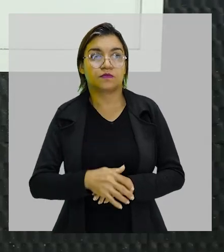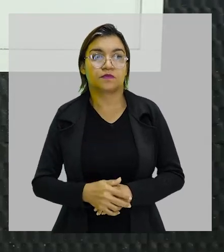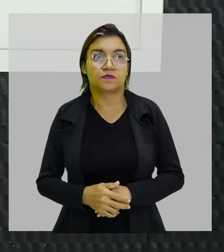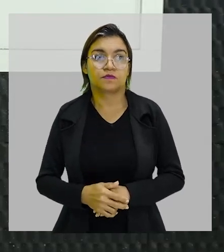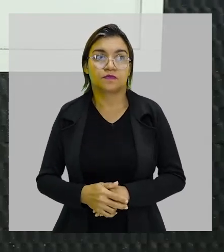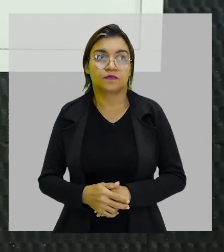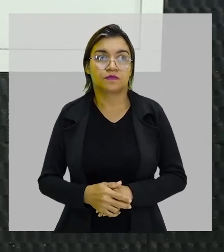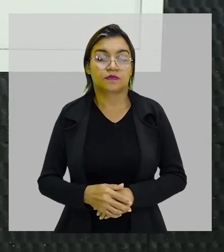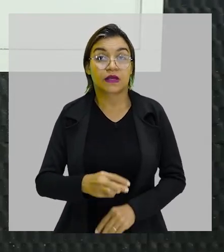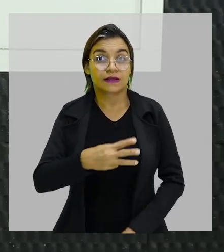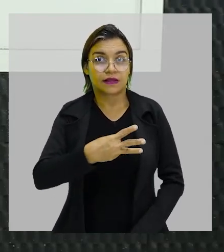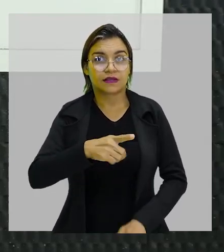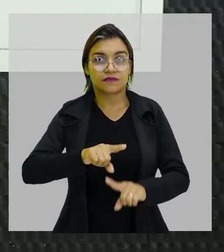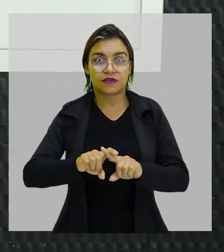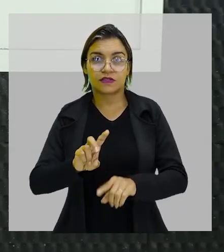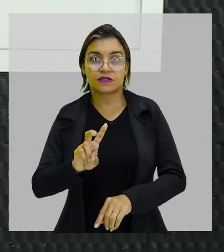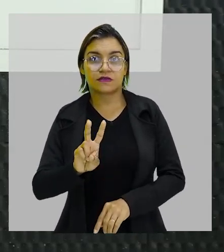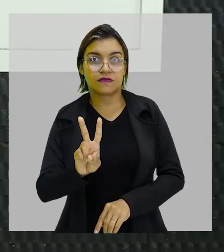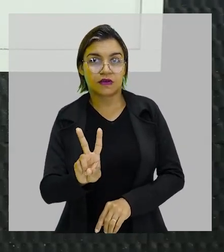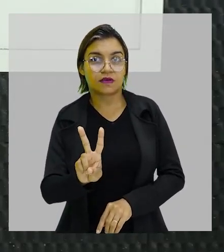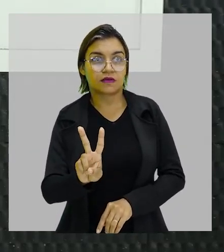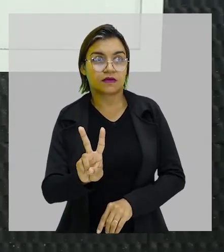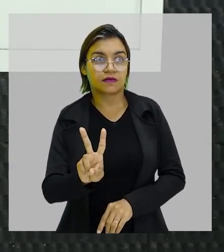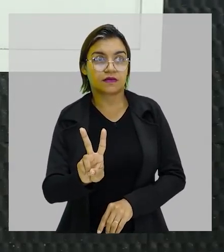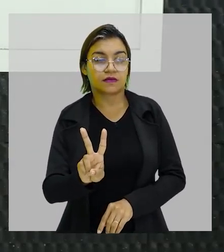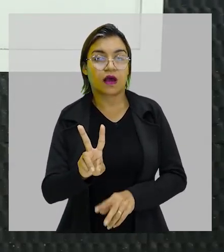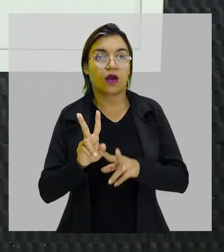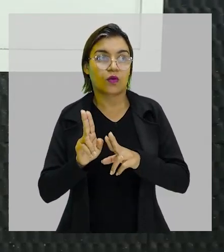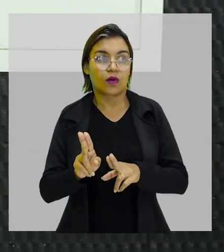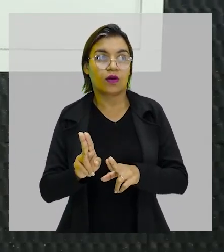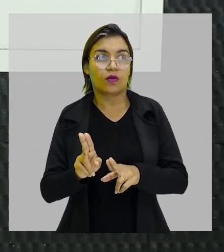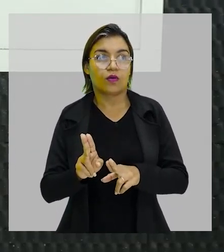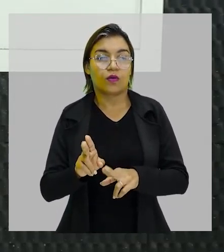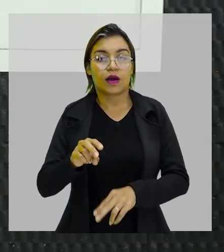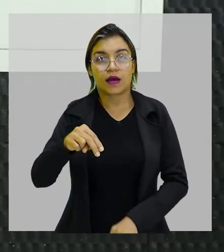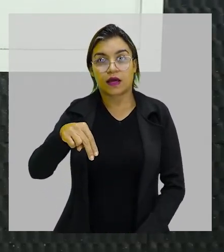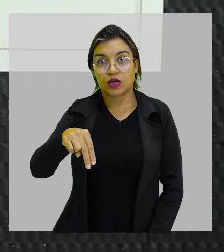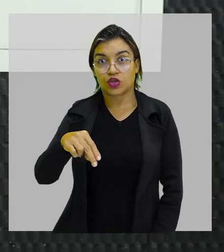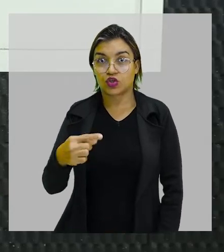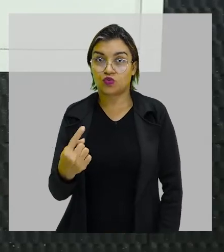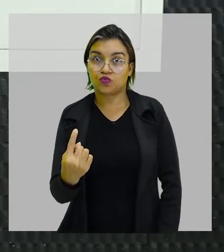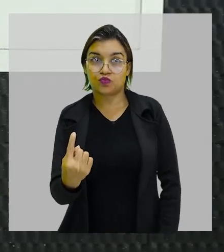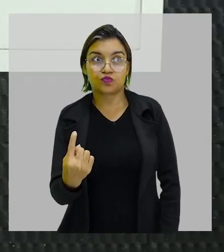3 vezes V vai ser igual a N1